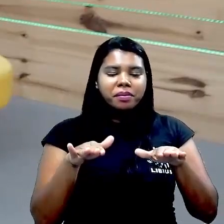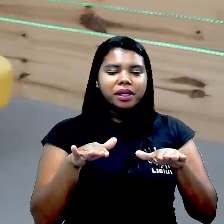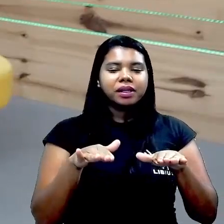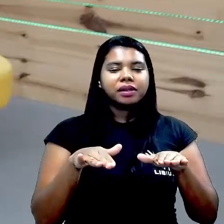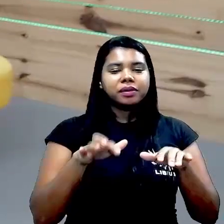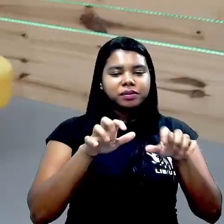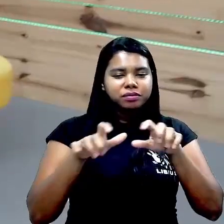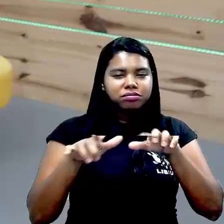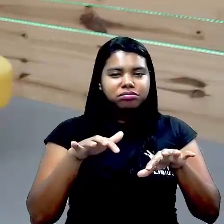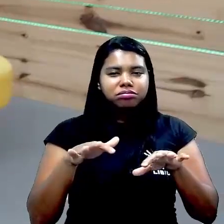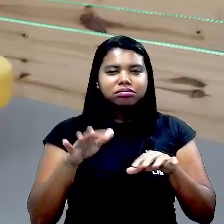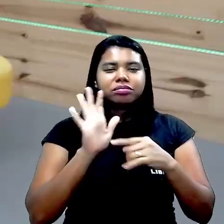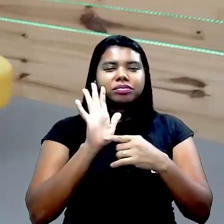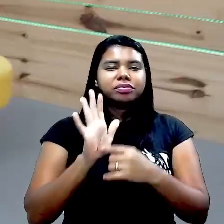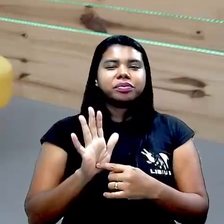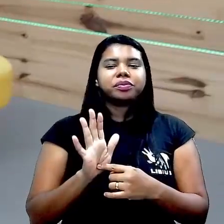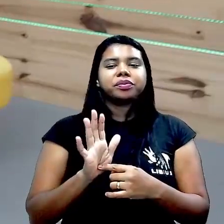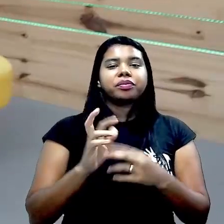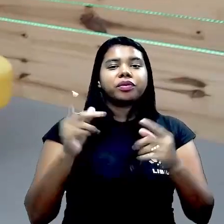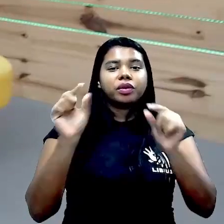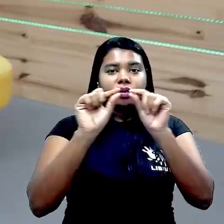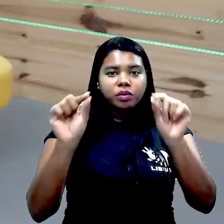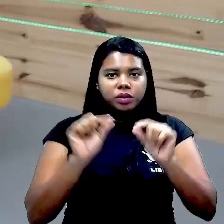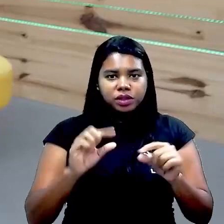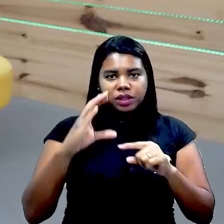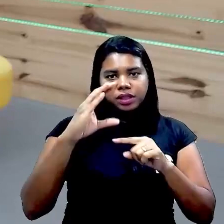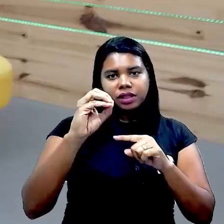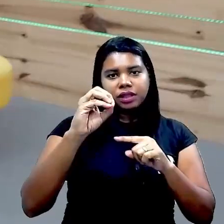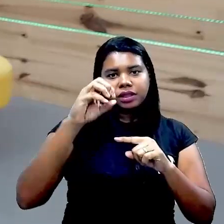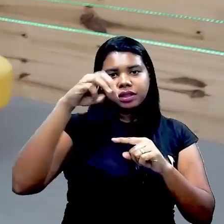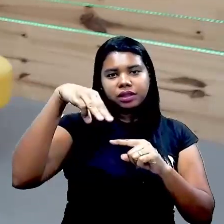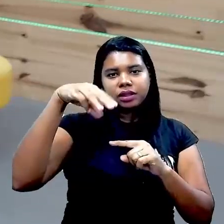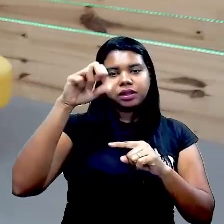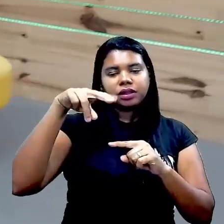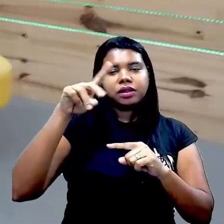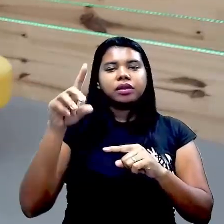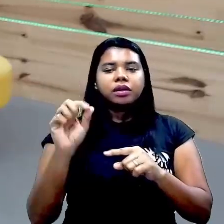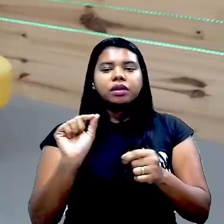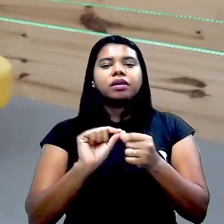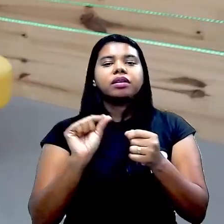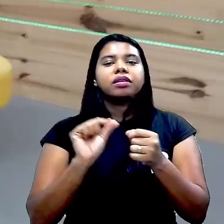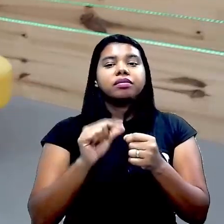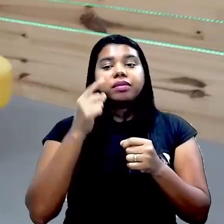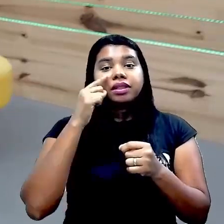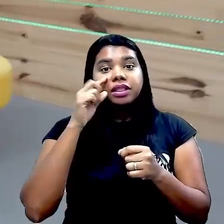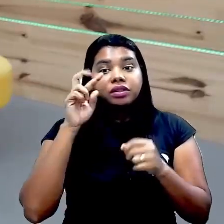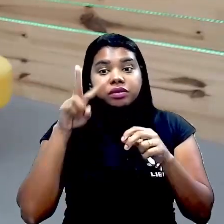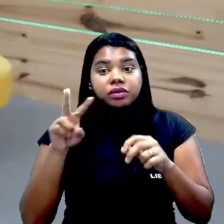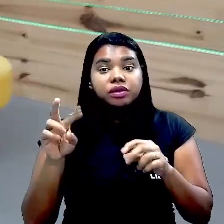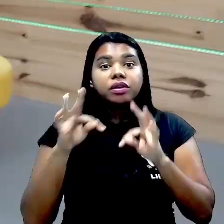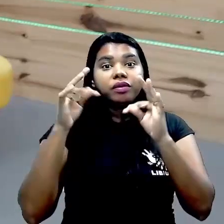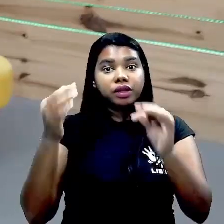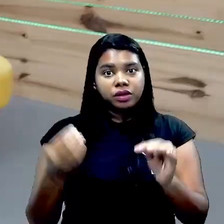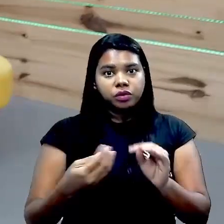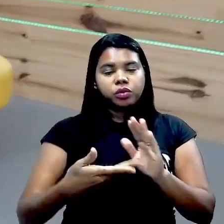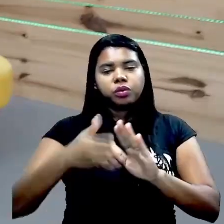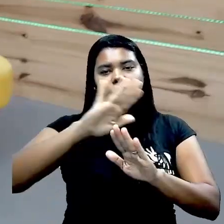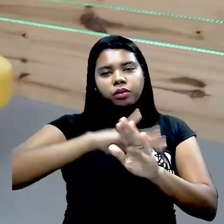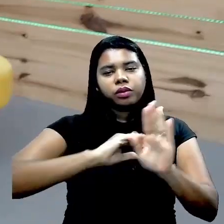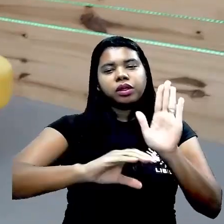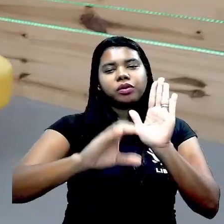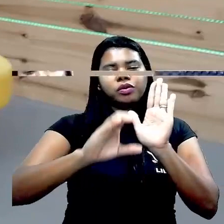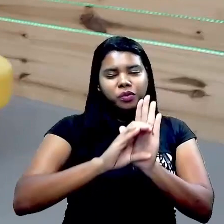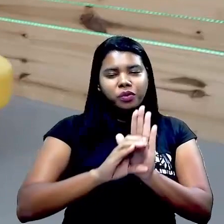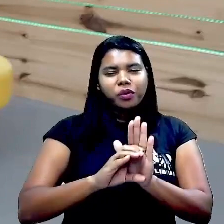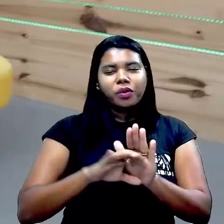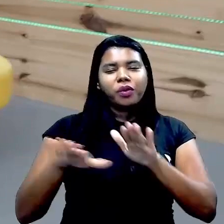teclado. Isso, ele vai usar algumas linhas de comando para fazer isso. Exatamente. Mas se a gente for olhar por trás de todo o código, do objeto criado, da